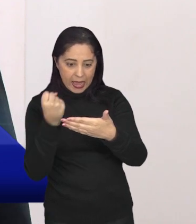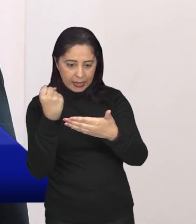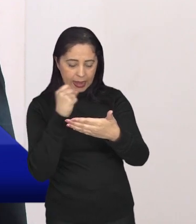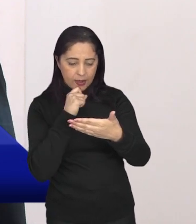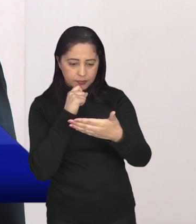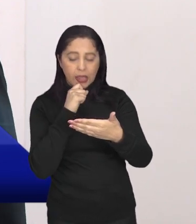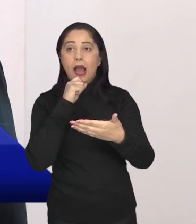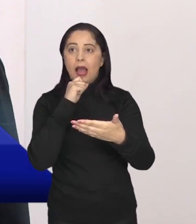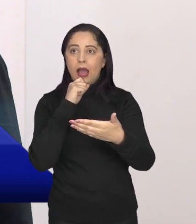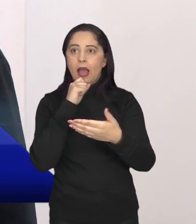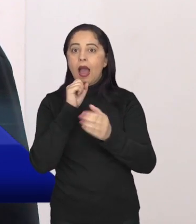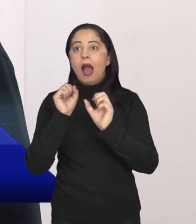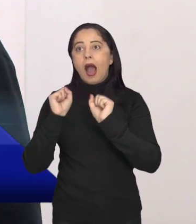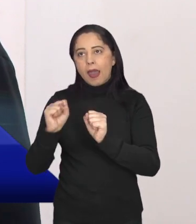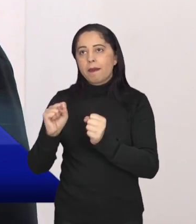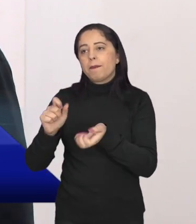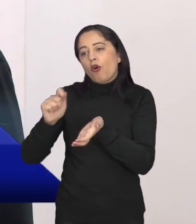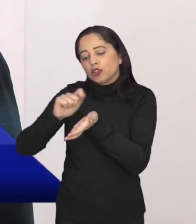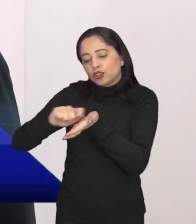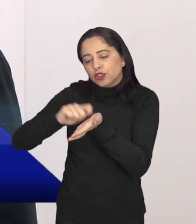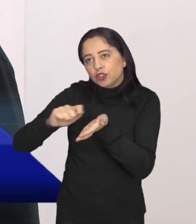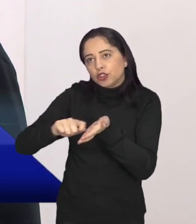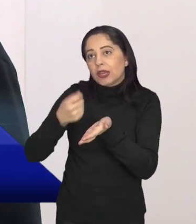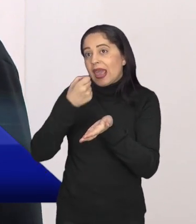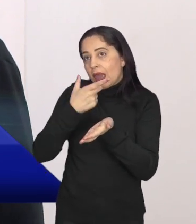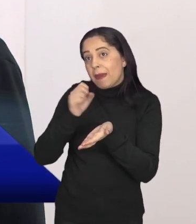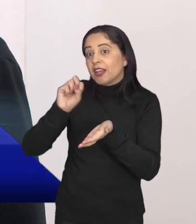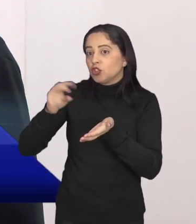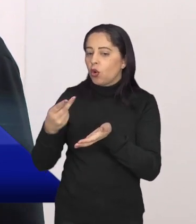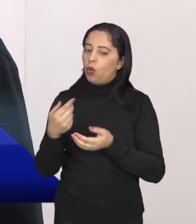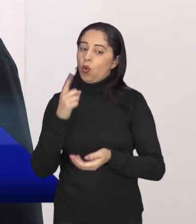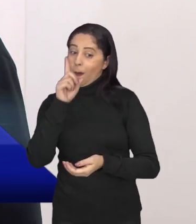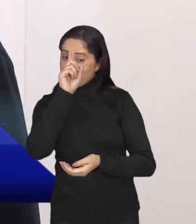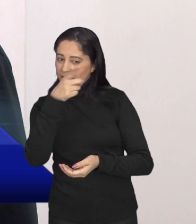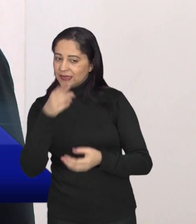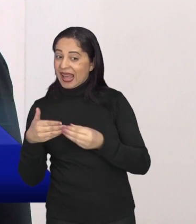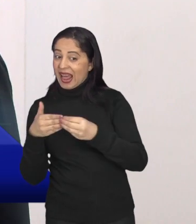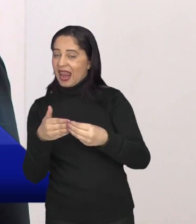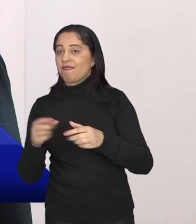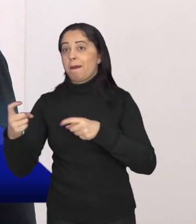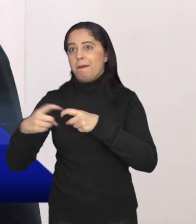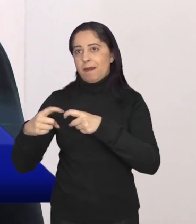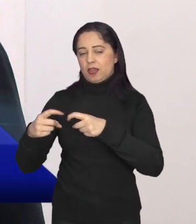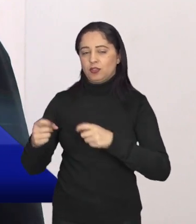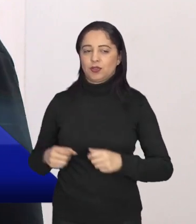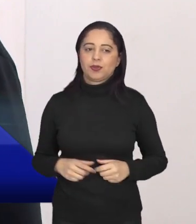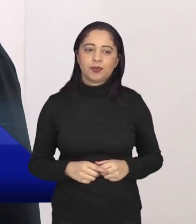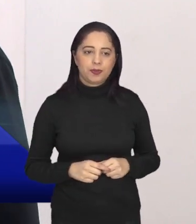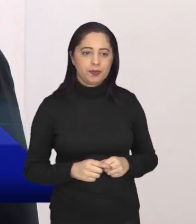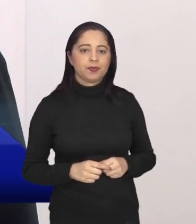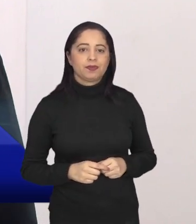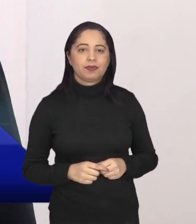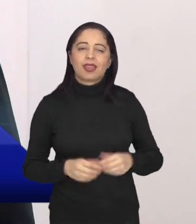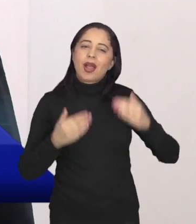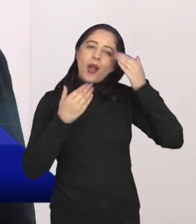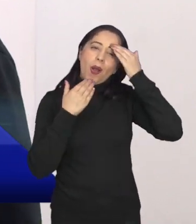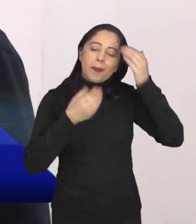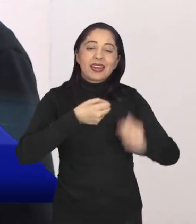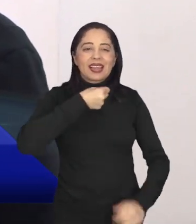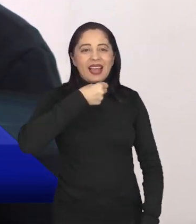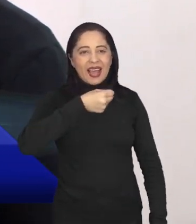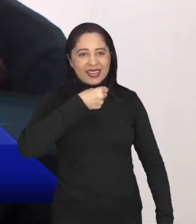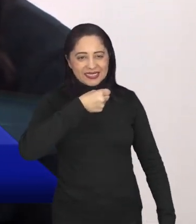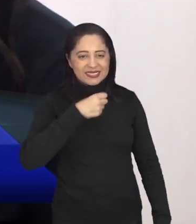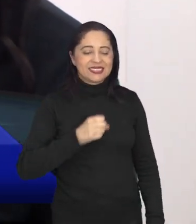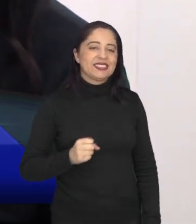prescrever alguma coisa no próprio atendimento se ele vai encaminhar aquele paciente ao médico Doutora Aline muito obrigada pela